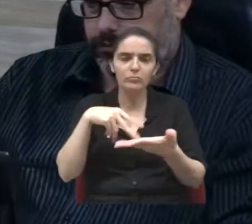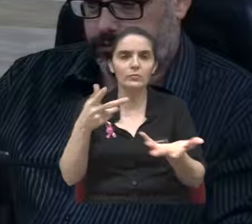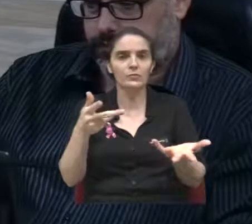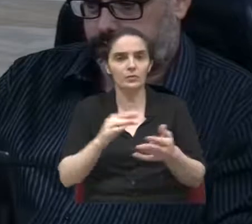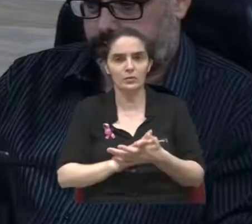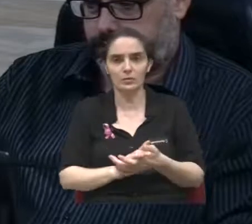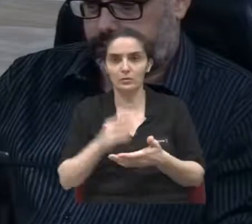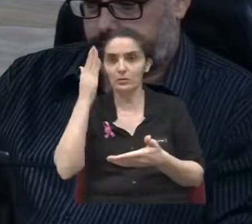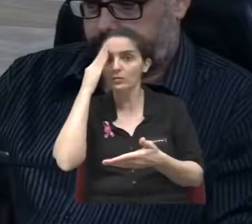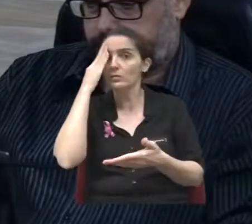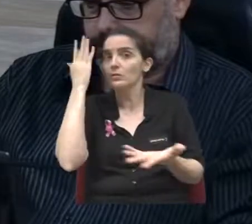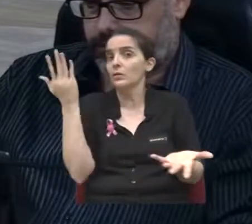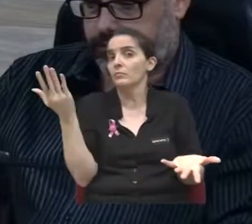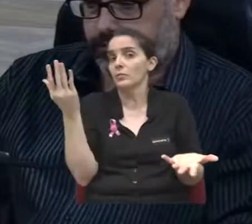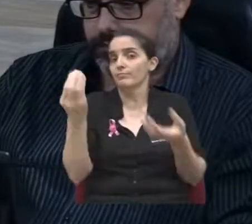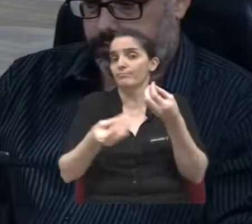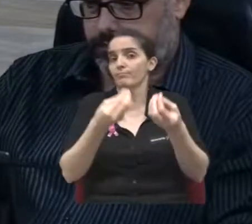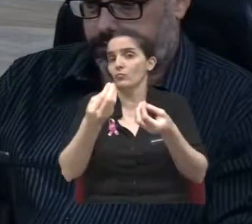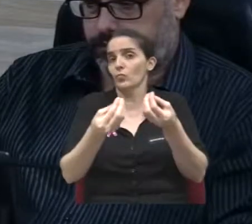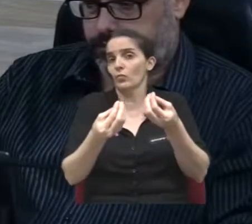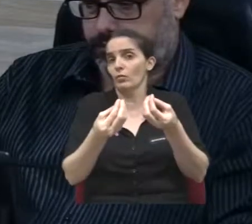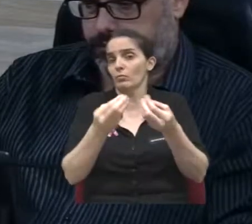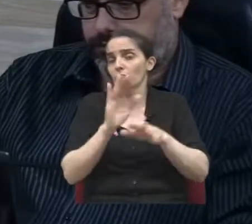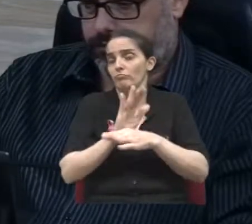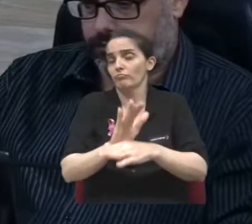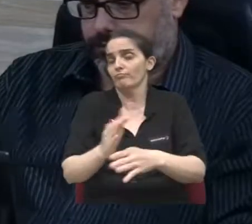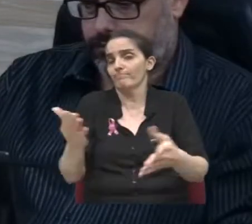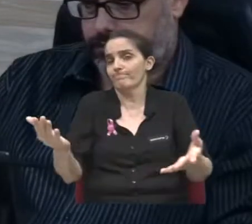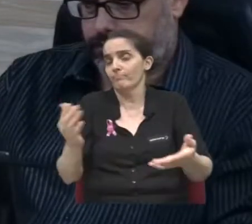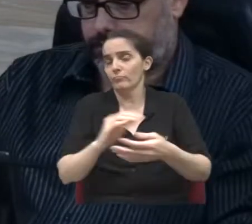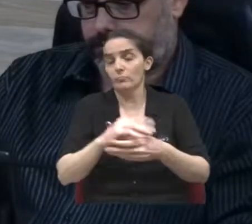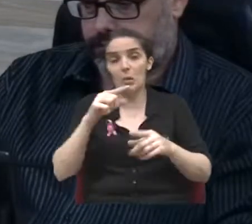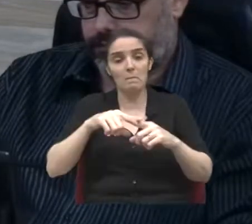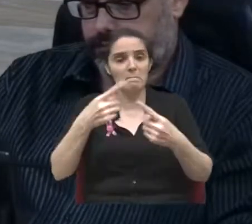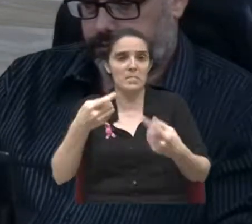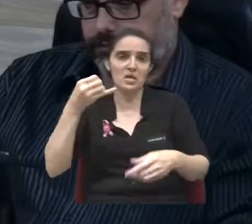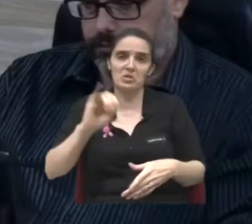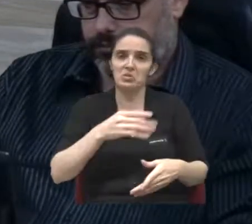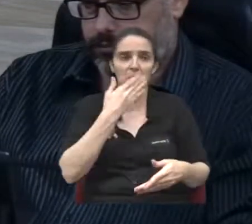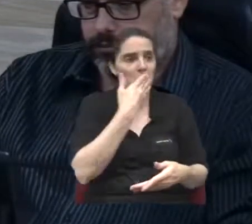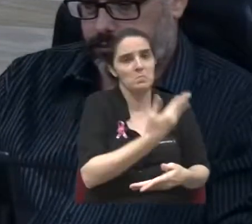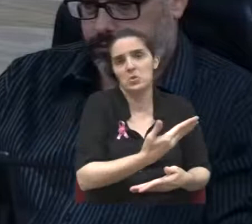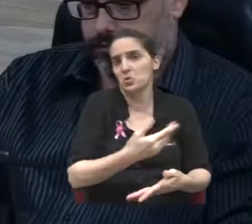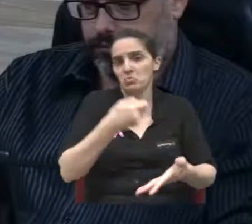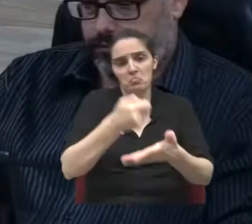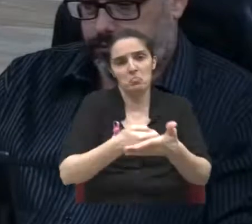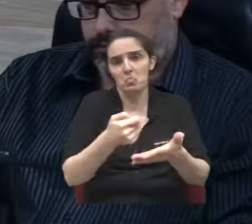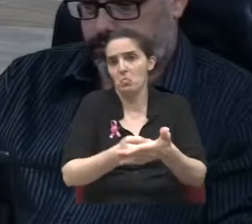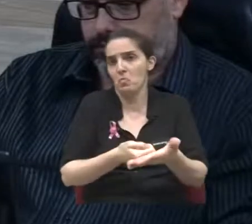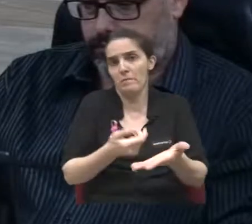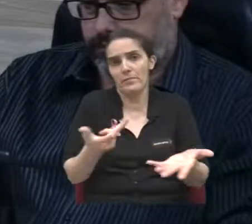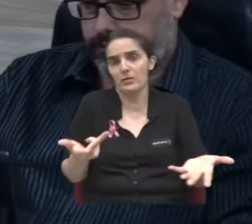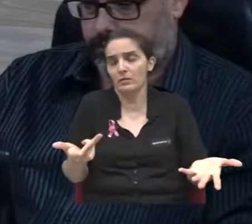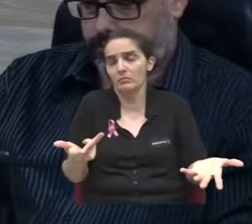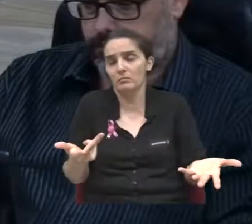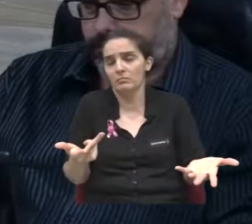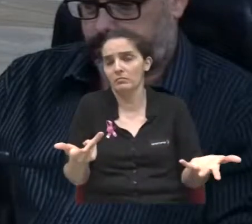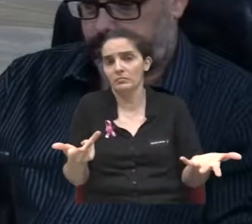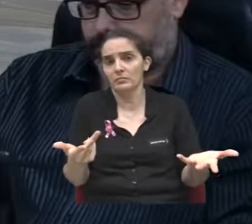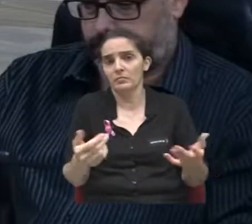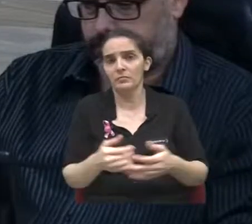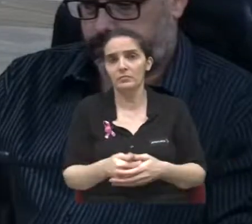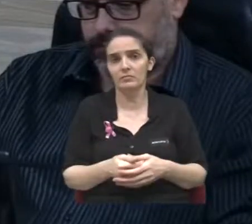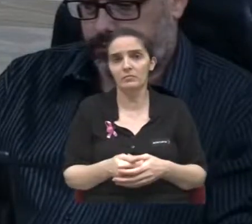vão atender. Mas se a gente não tiver pedido, não tiver cobrança, sempre nós vamos ficando para trás